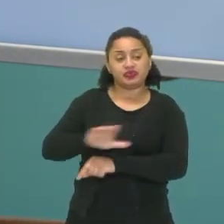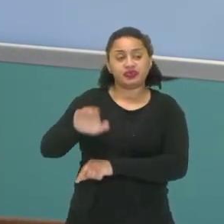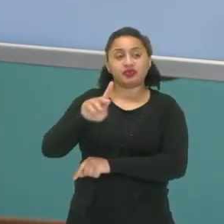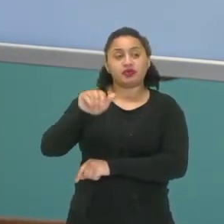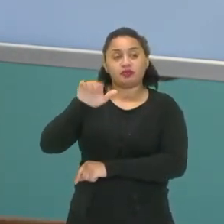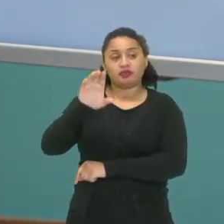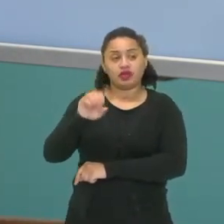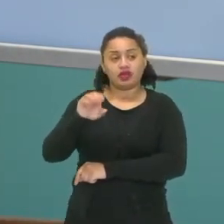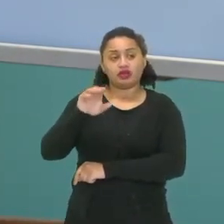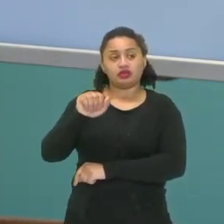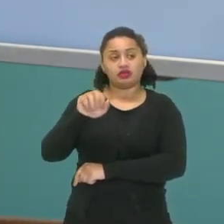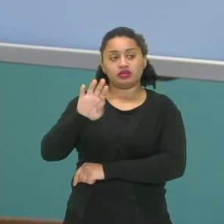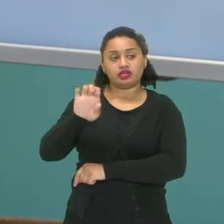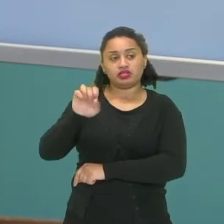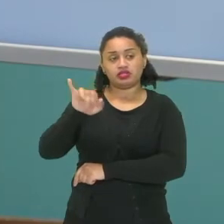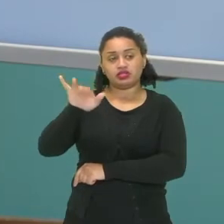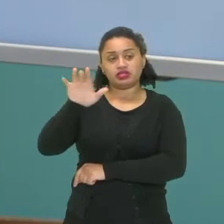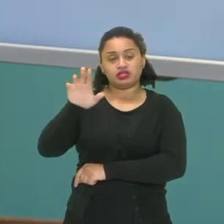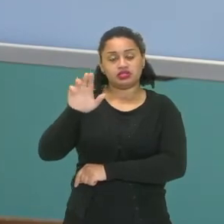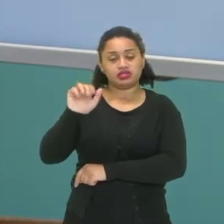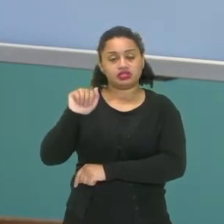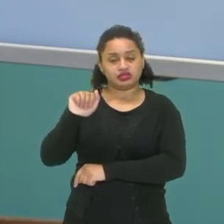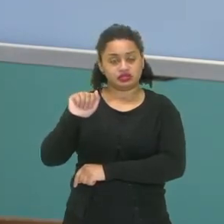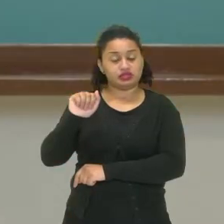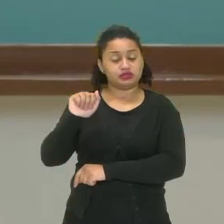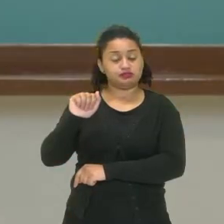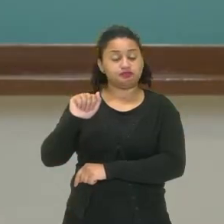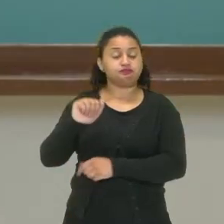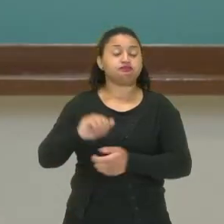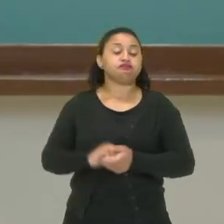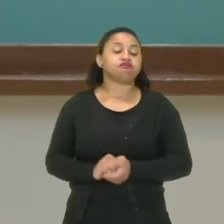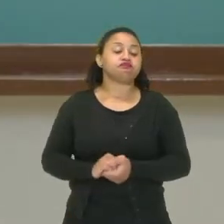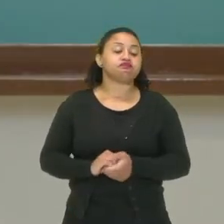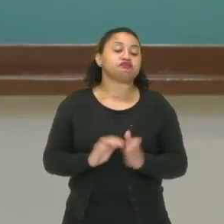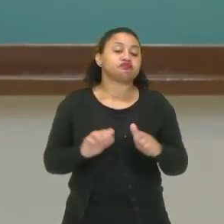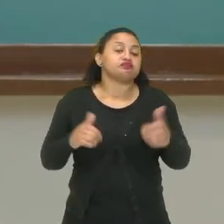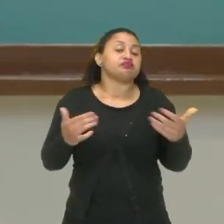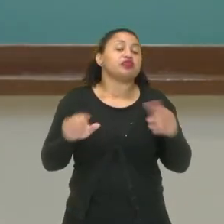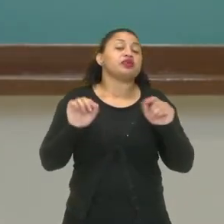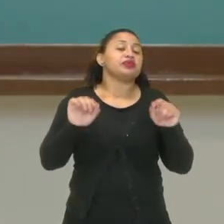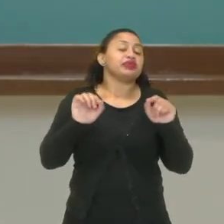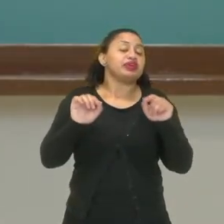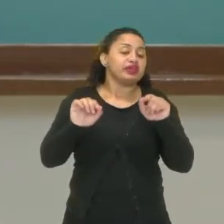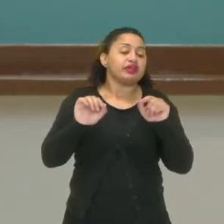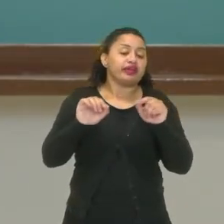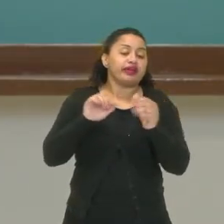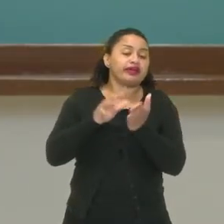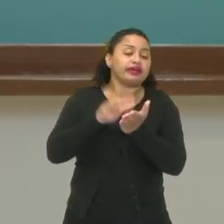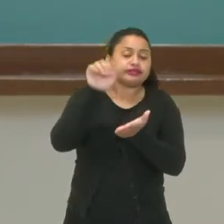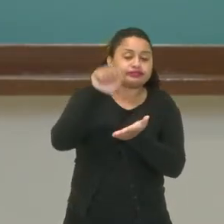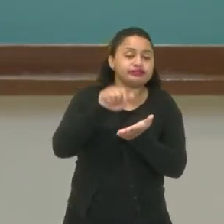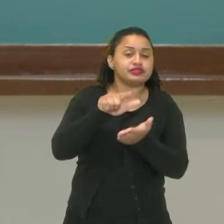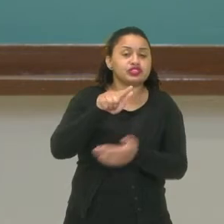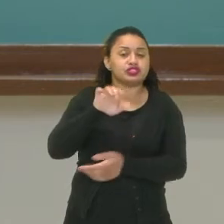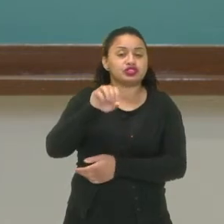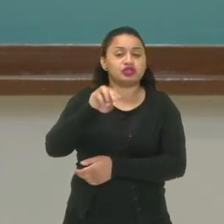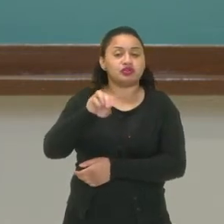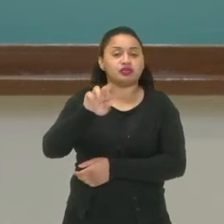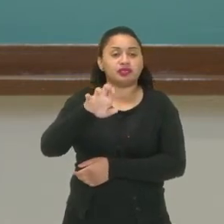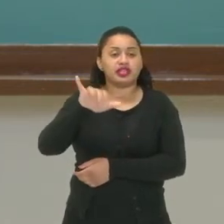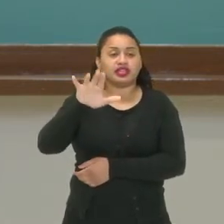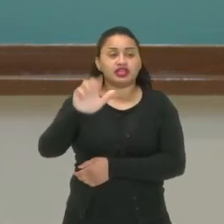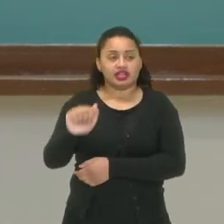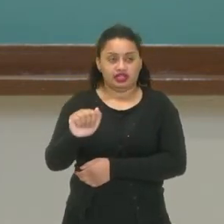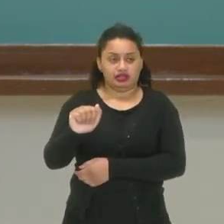cartesiano. Então, o que é a geometria analítica? A geometria analítica foi descoberta por René Descartes,